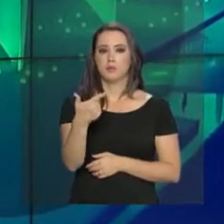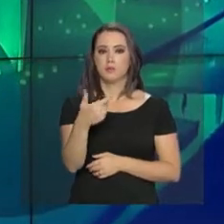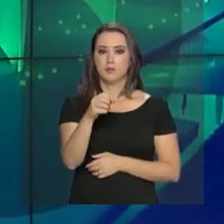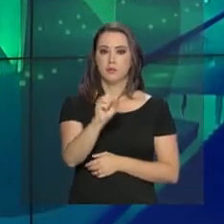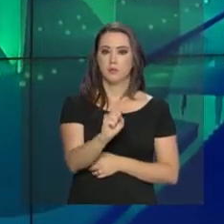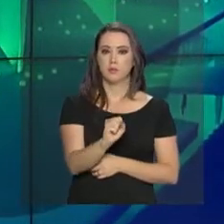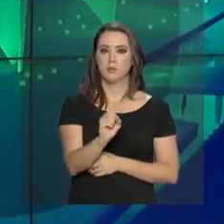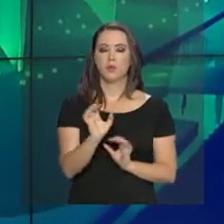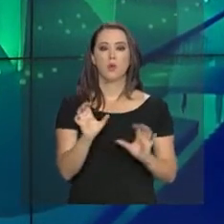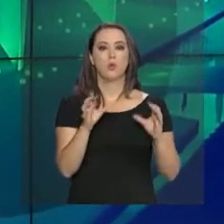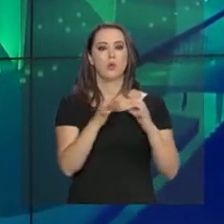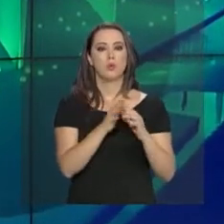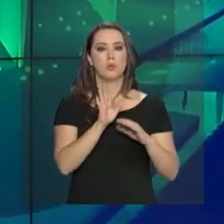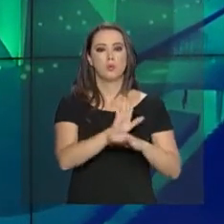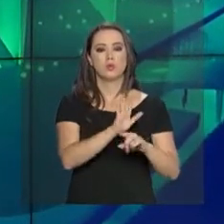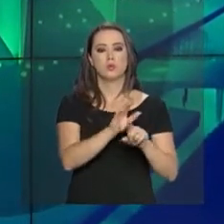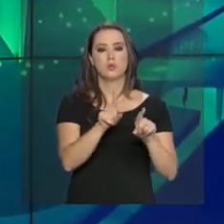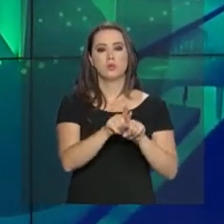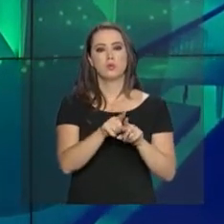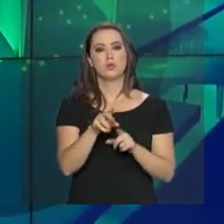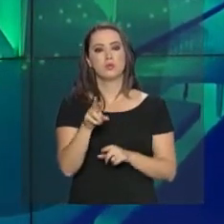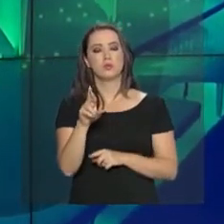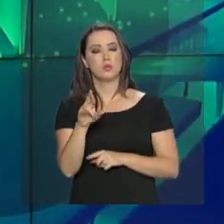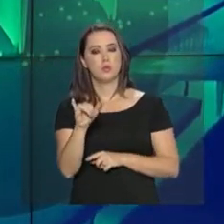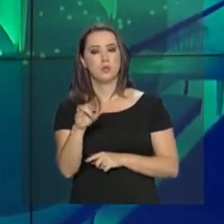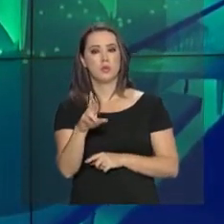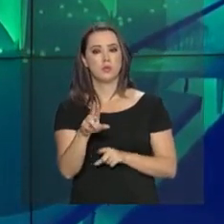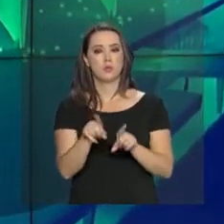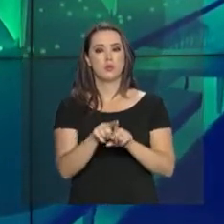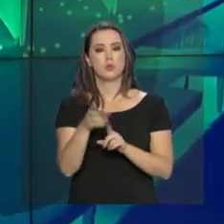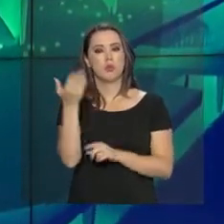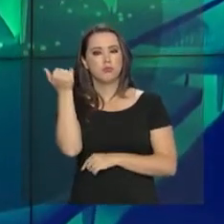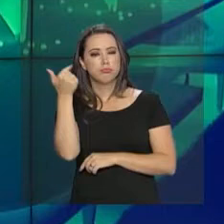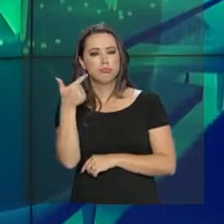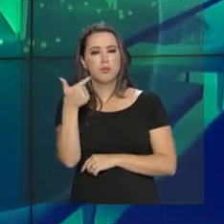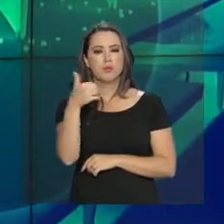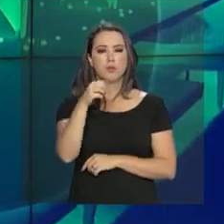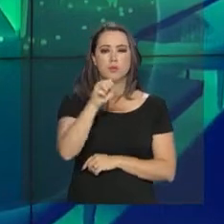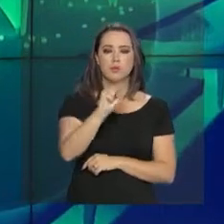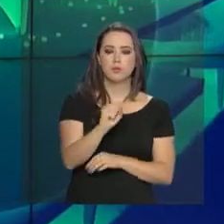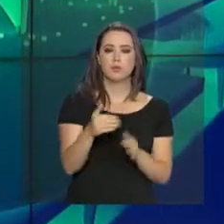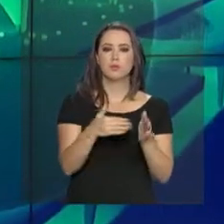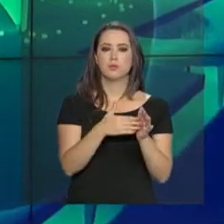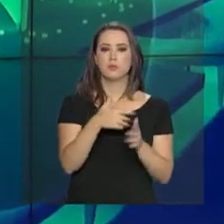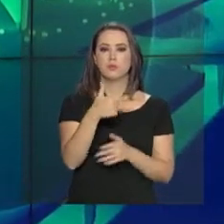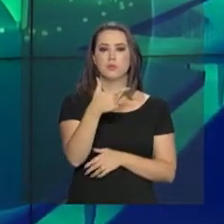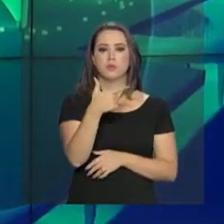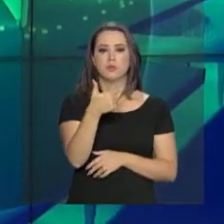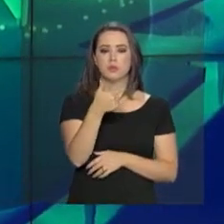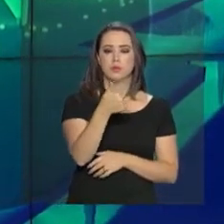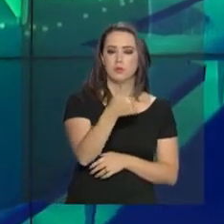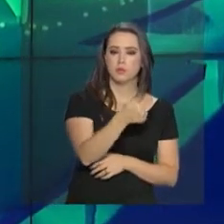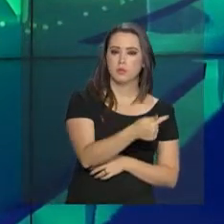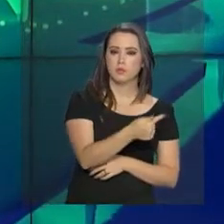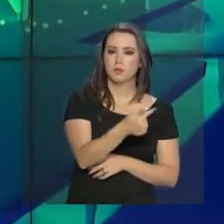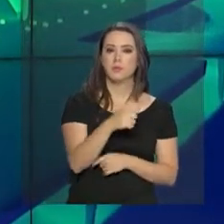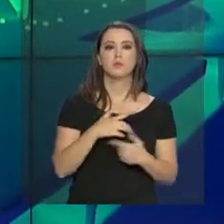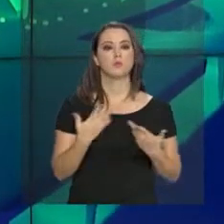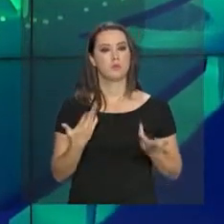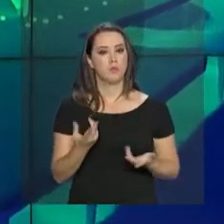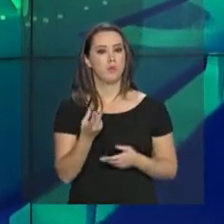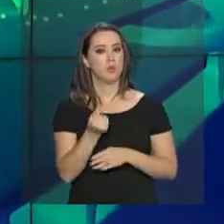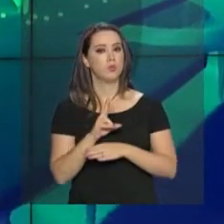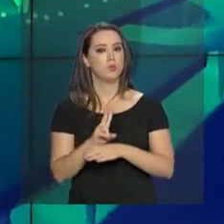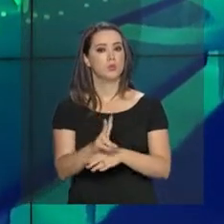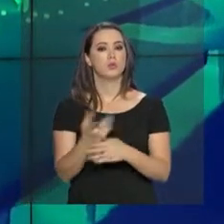2018 lote contempla também restituições residuais isso de 2008 a 2017